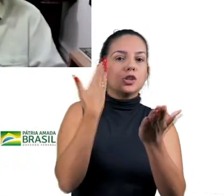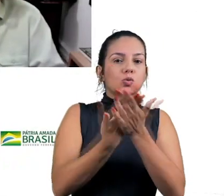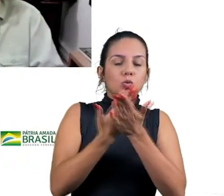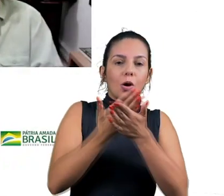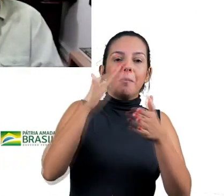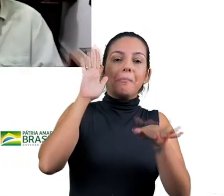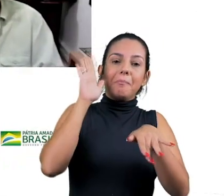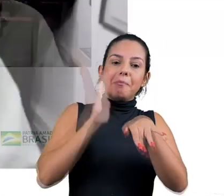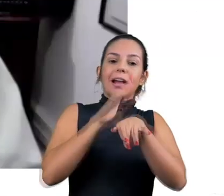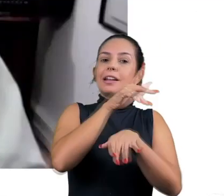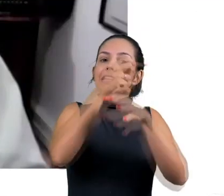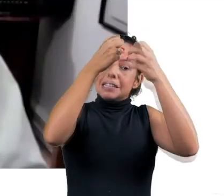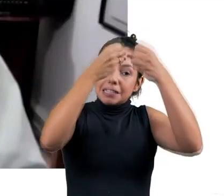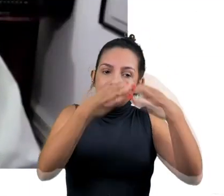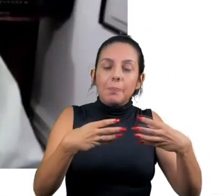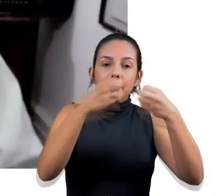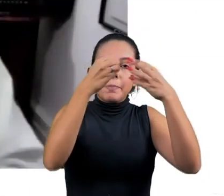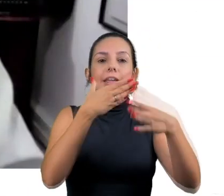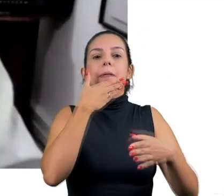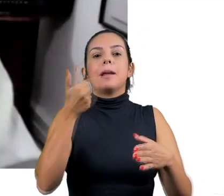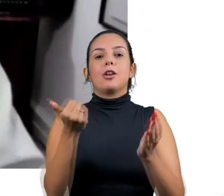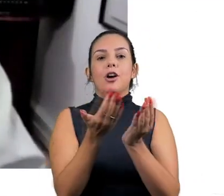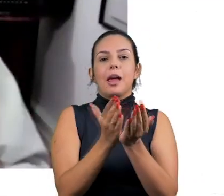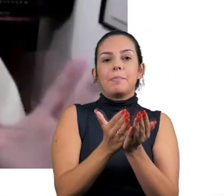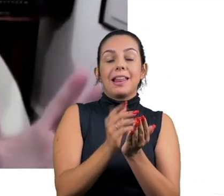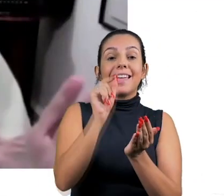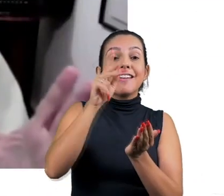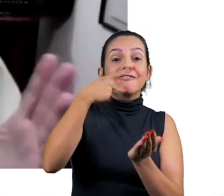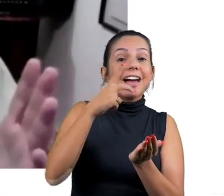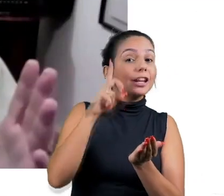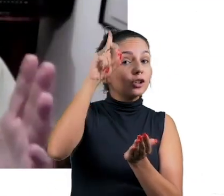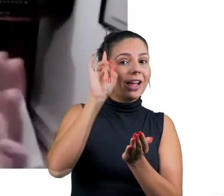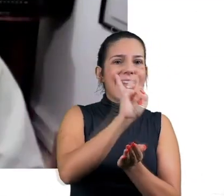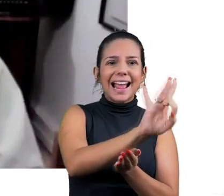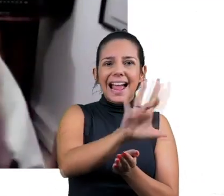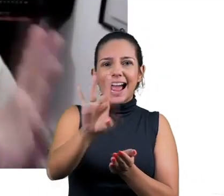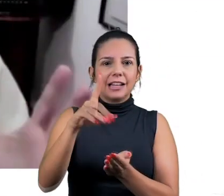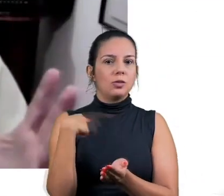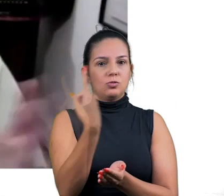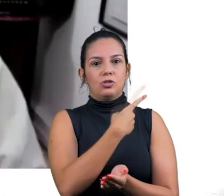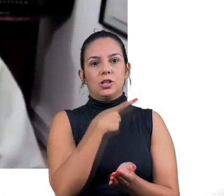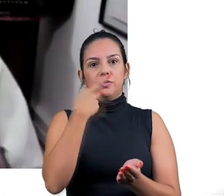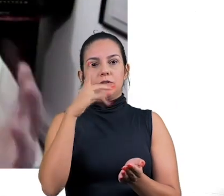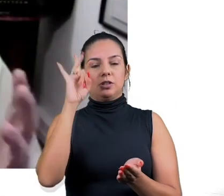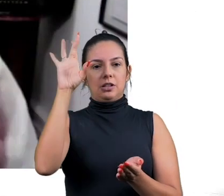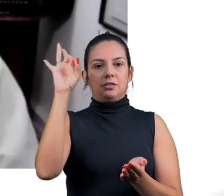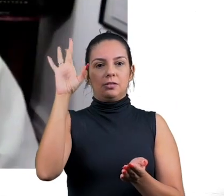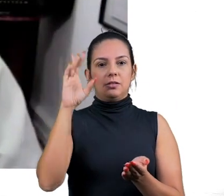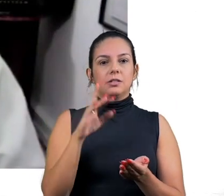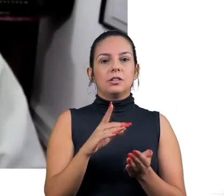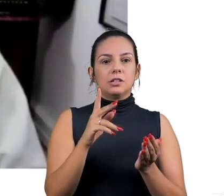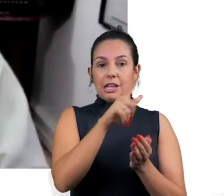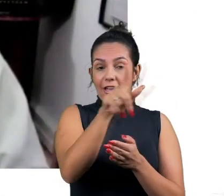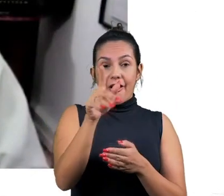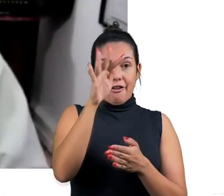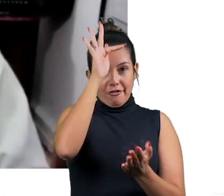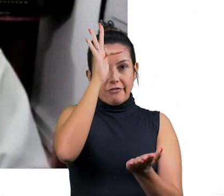Bíblia, então ele explica melhor. Mas quem fala com Deus é cada um dos crentes, né, dos